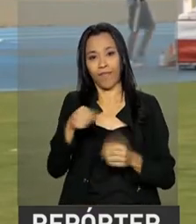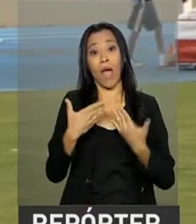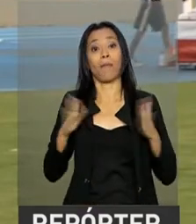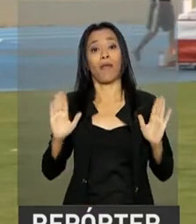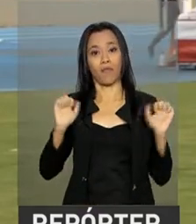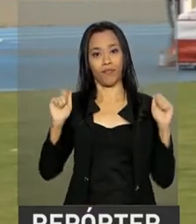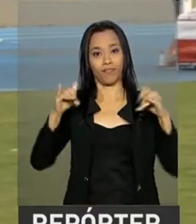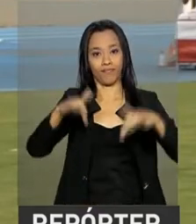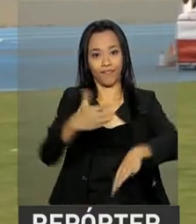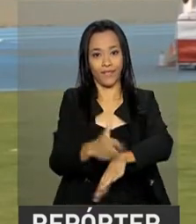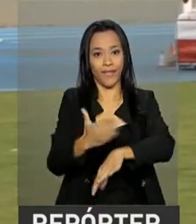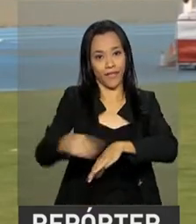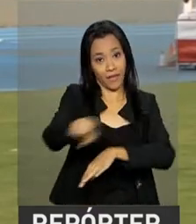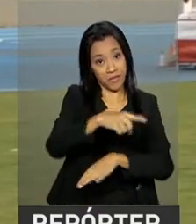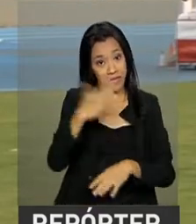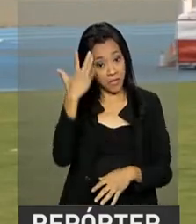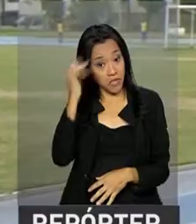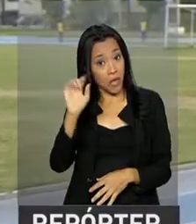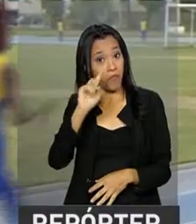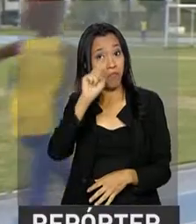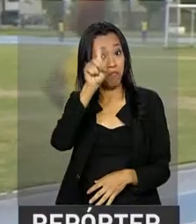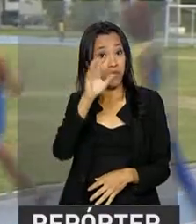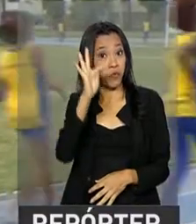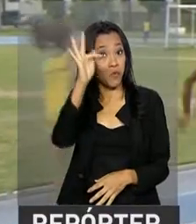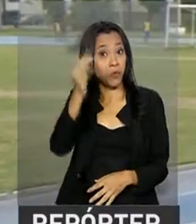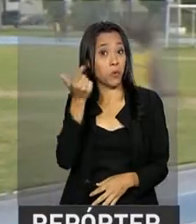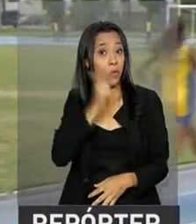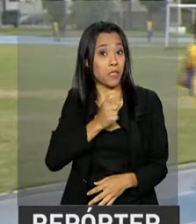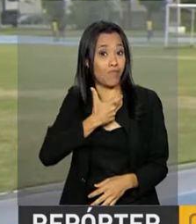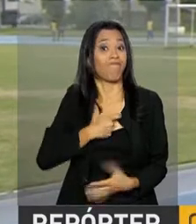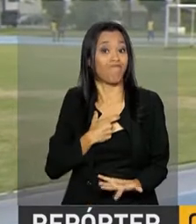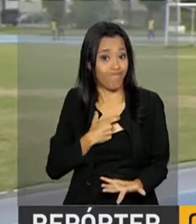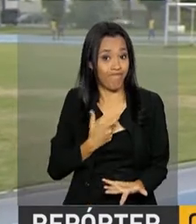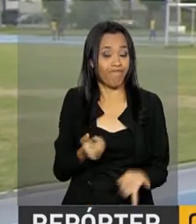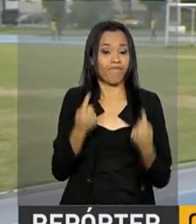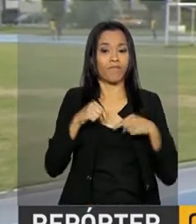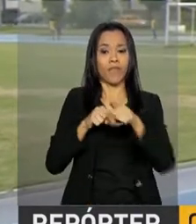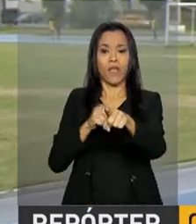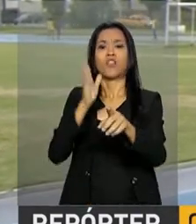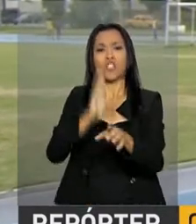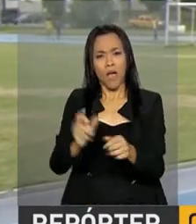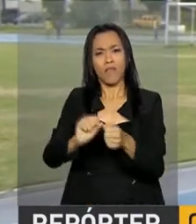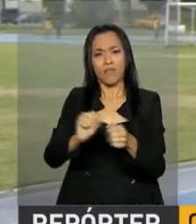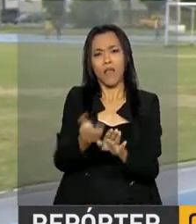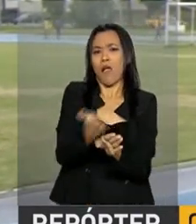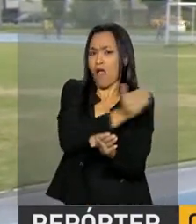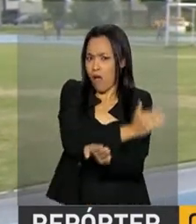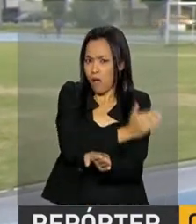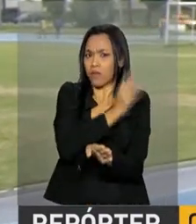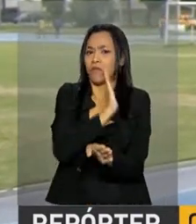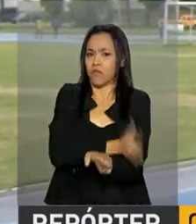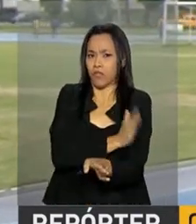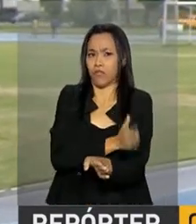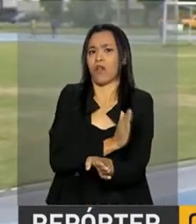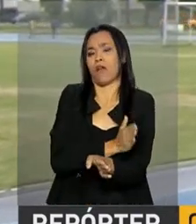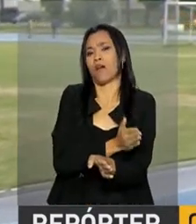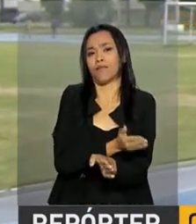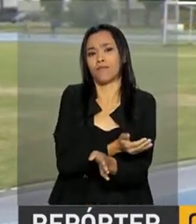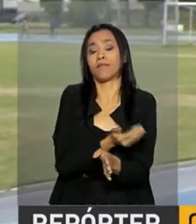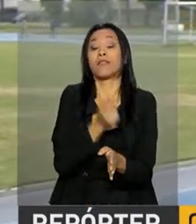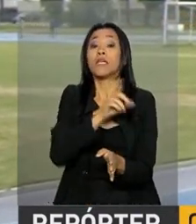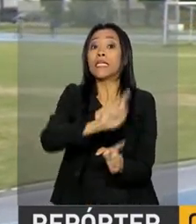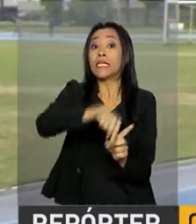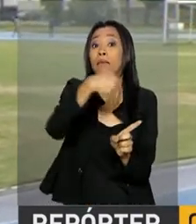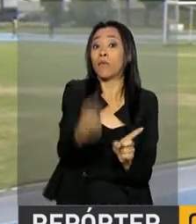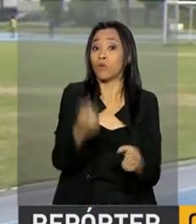se tornarem medalhistas olímpicos nós já fazemos isso antes dos jogos olímpicos com a estrutura pré existentes e depois dos jogos